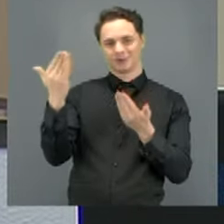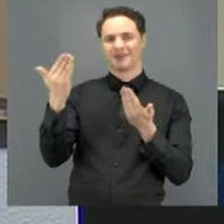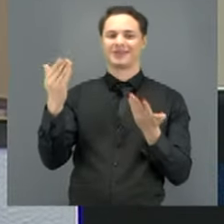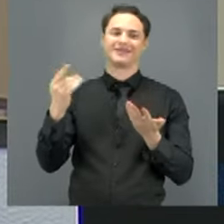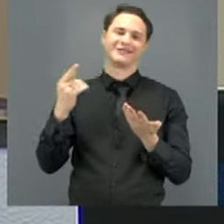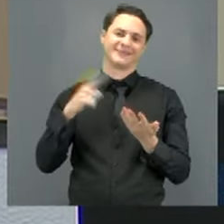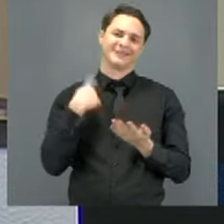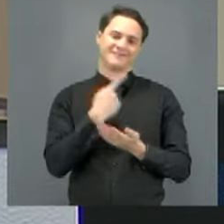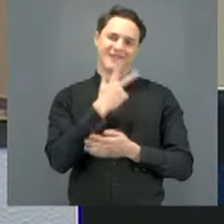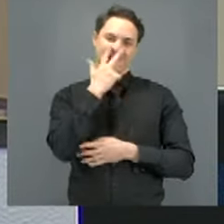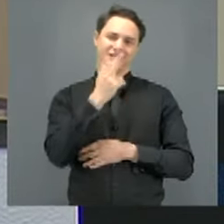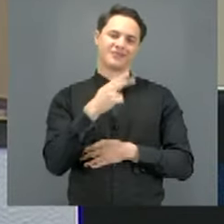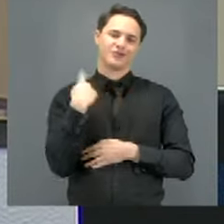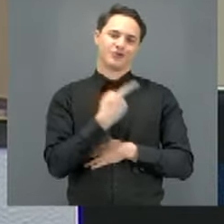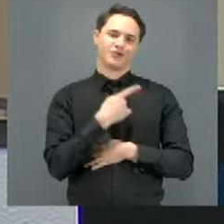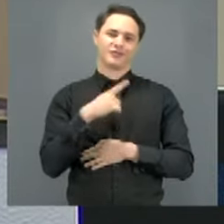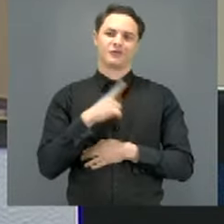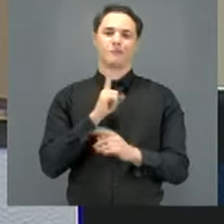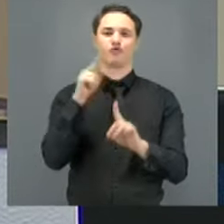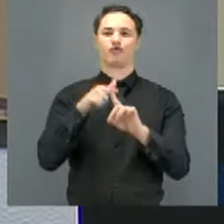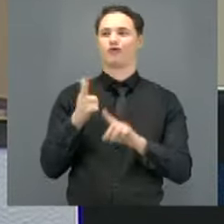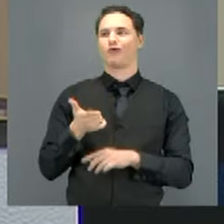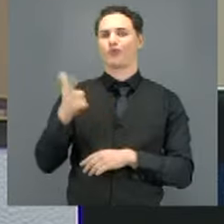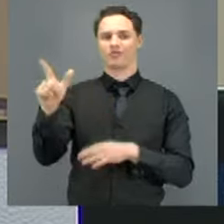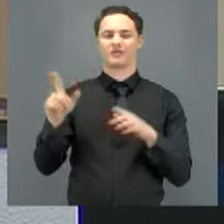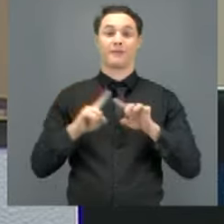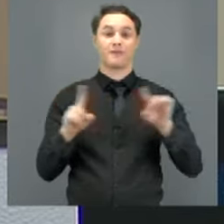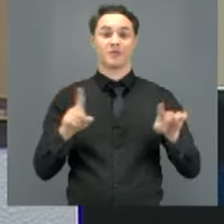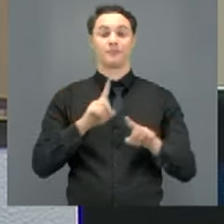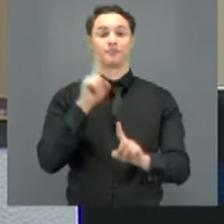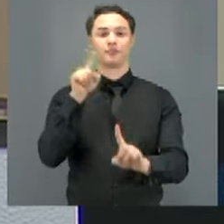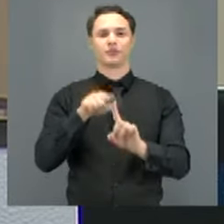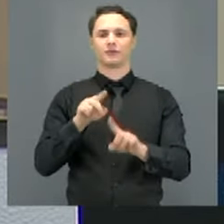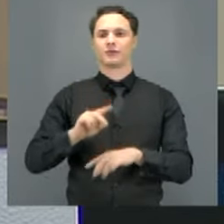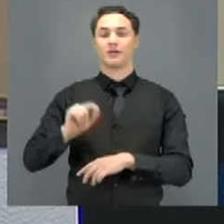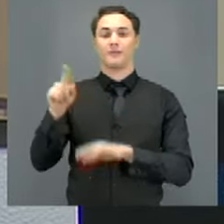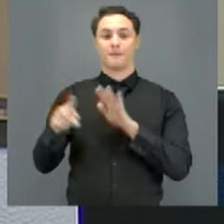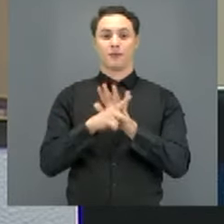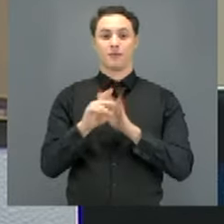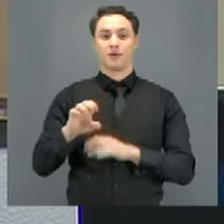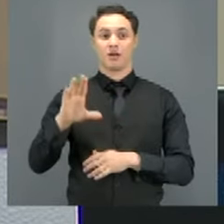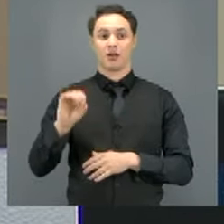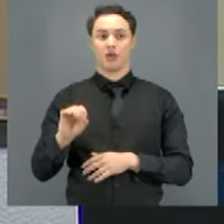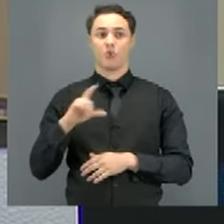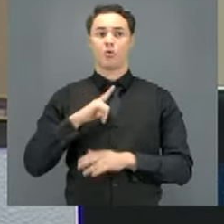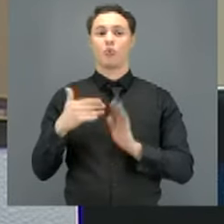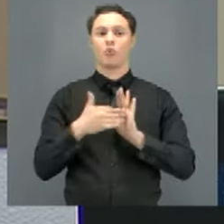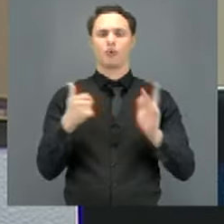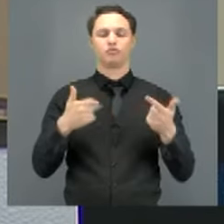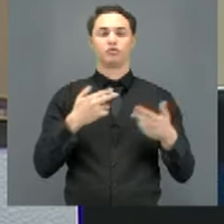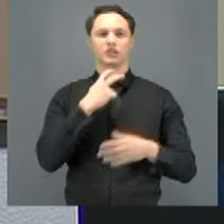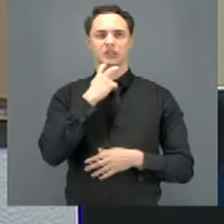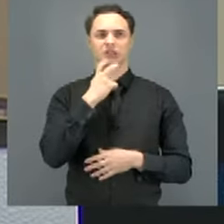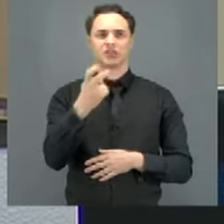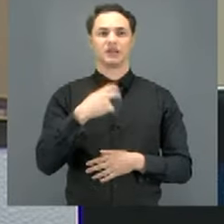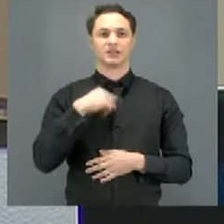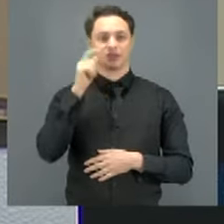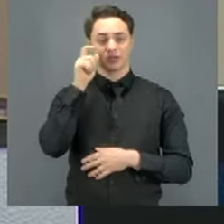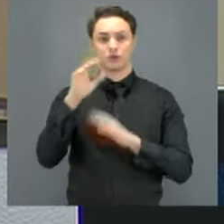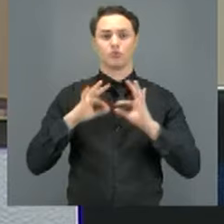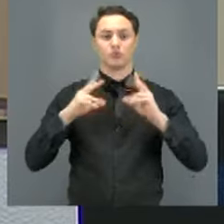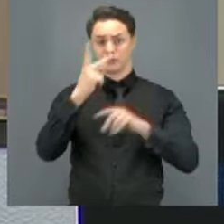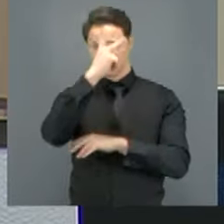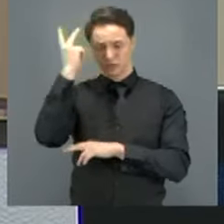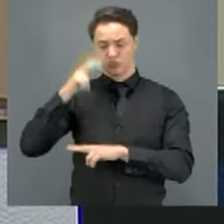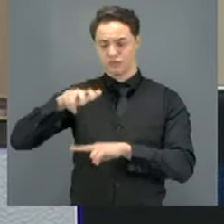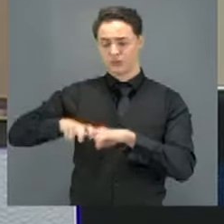por achar que a gente tem algum outro motivo. Nosso motivo é dar eco, é tirar o grito de vocês da garganta. É interessante, todos que passaram